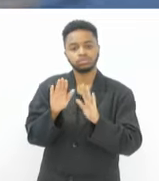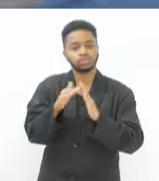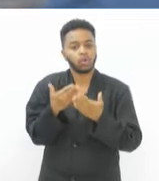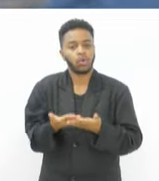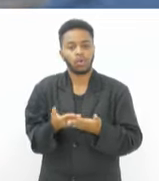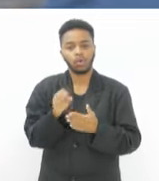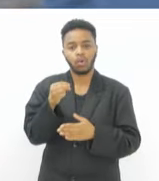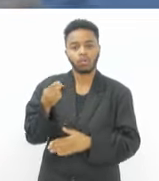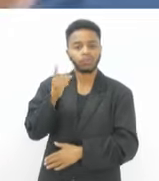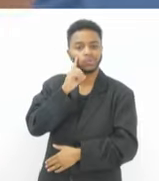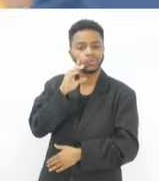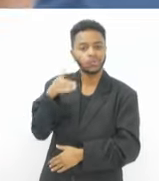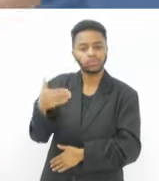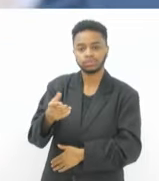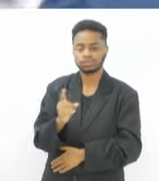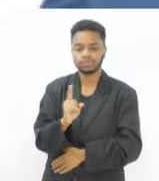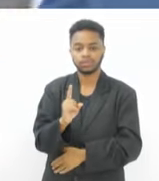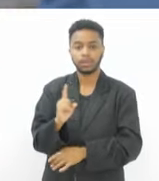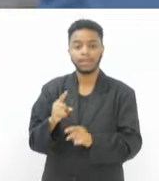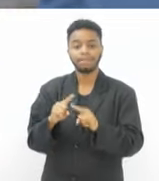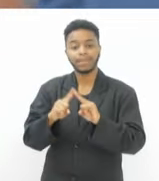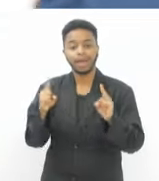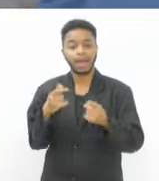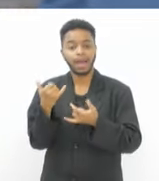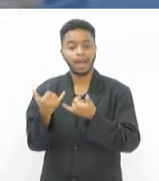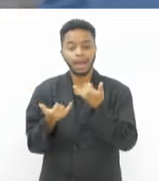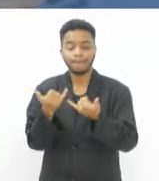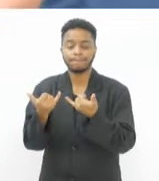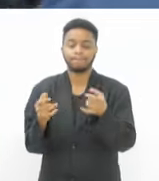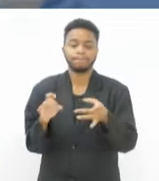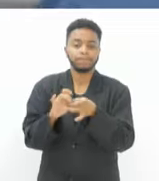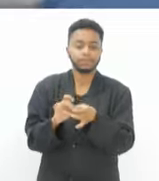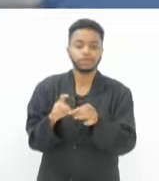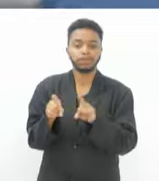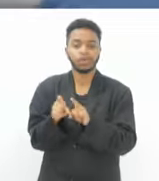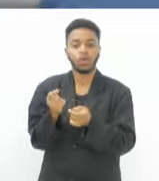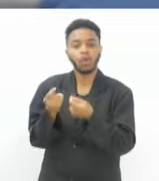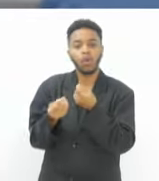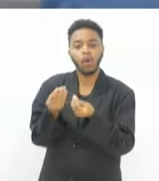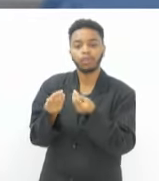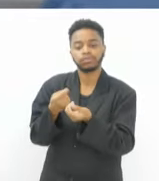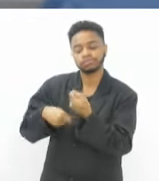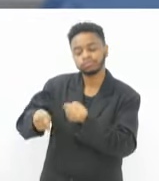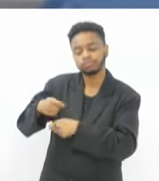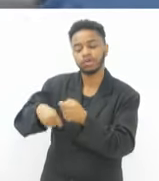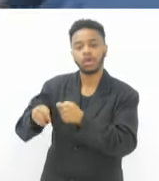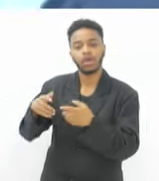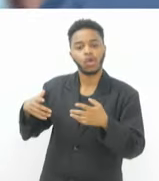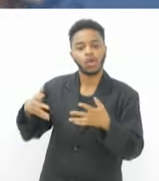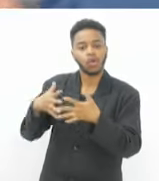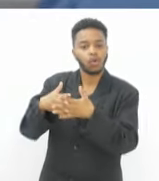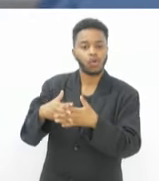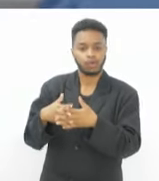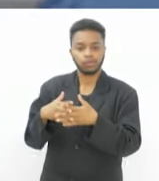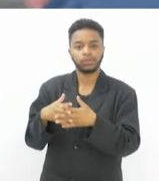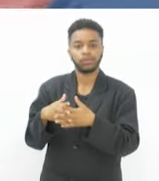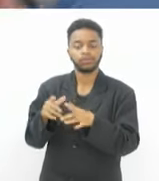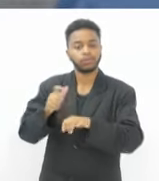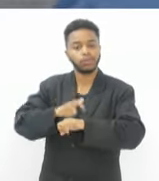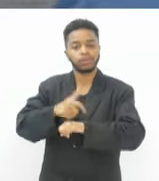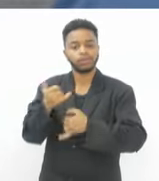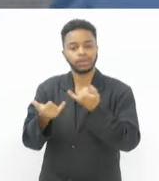elas aprendem no brincar, na negociação dos conflitos, nas brincadeiras. Essas